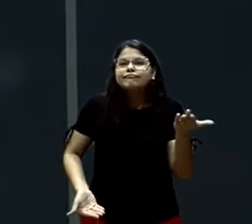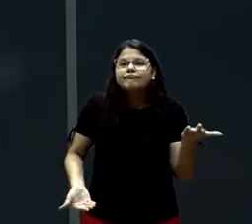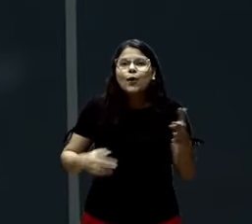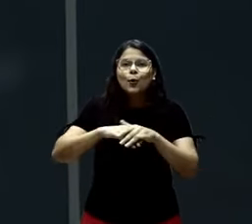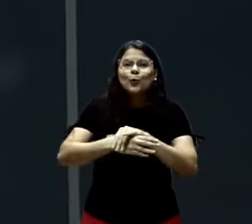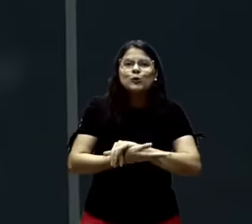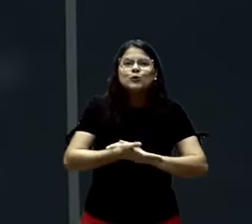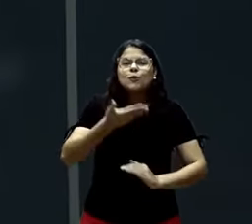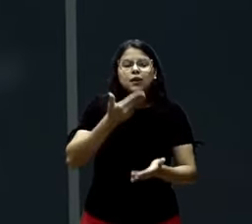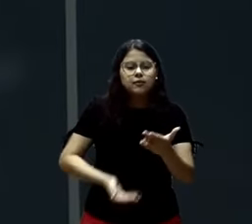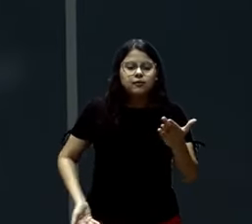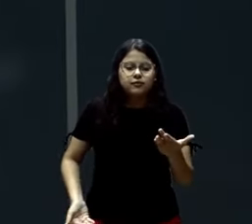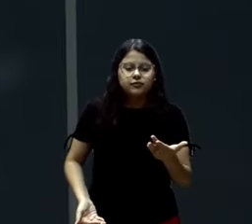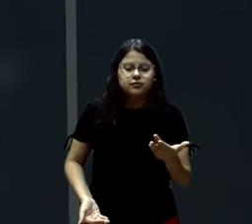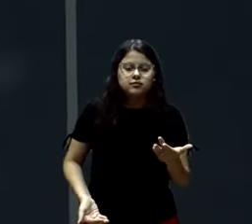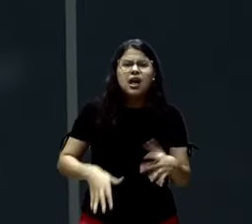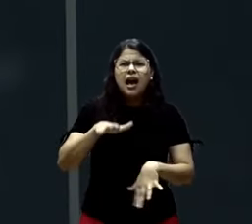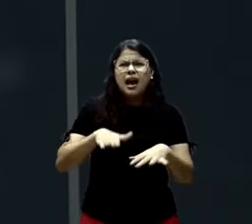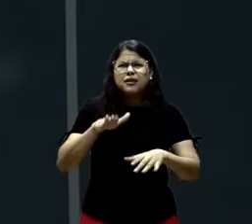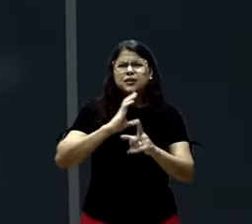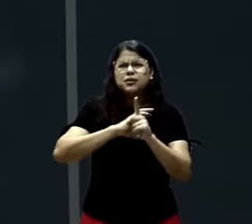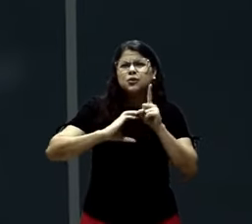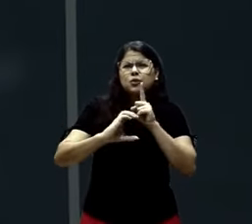Eu disse, é difícil no início do culto.